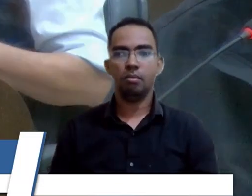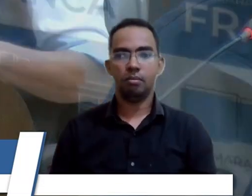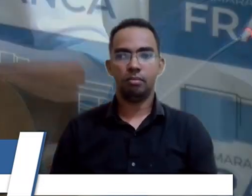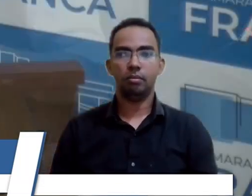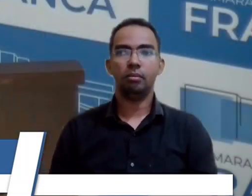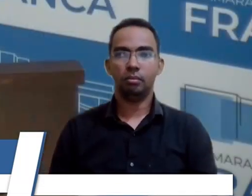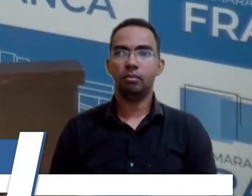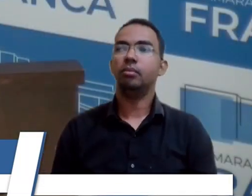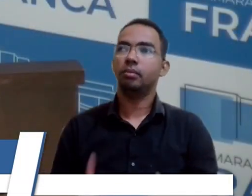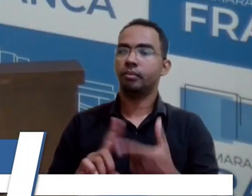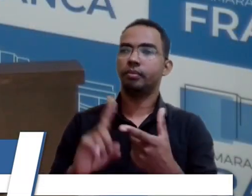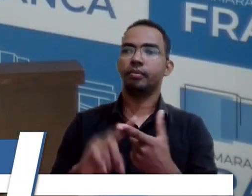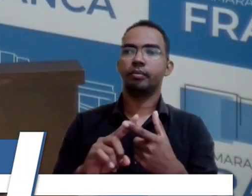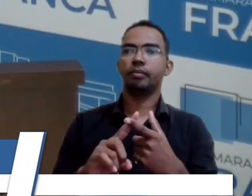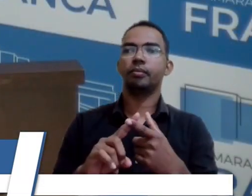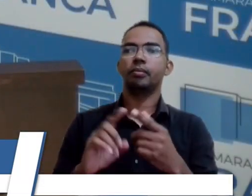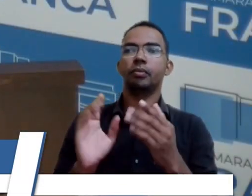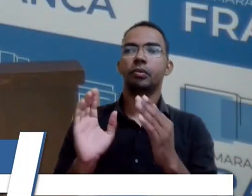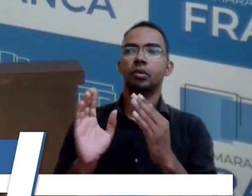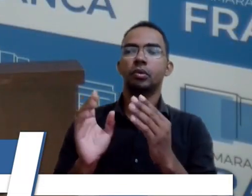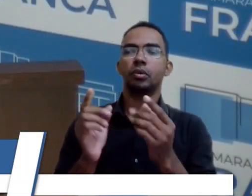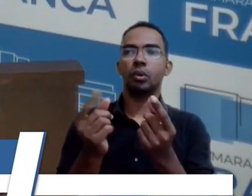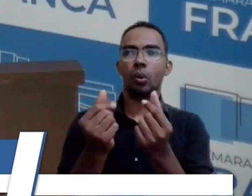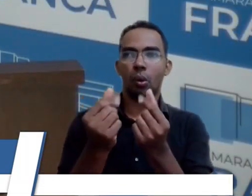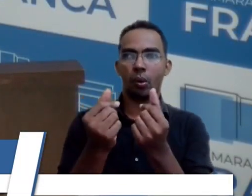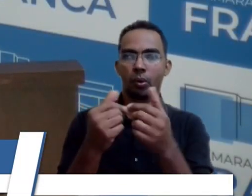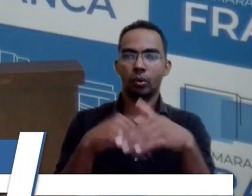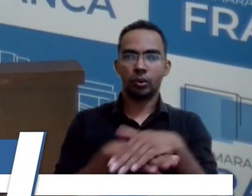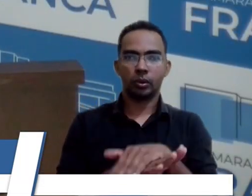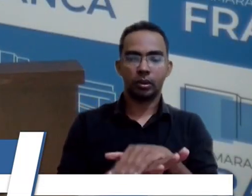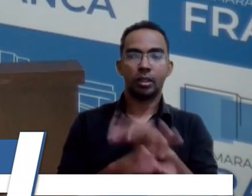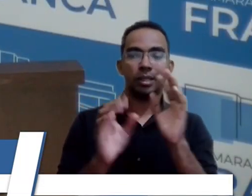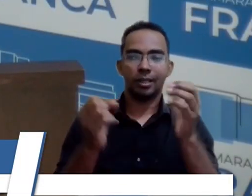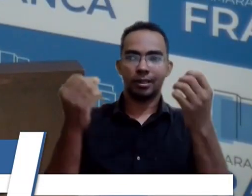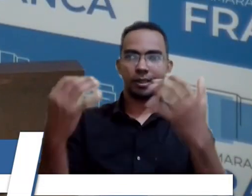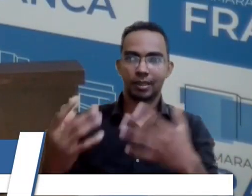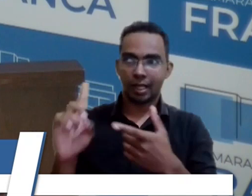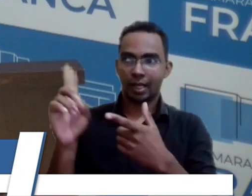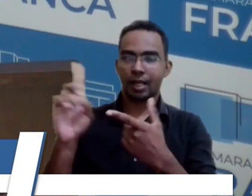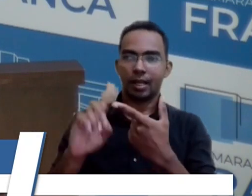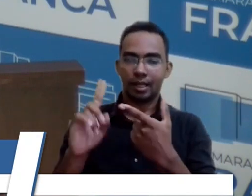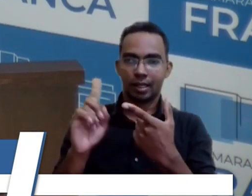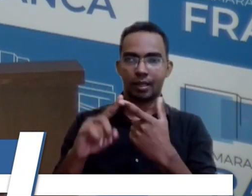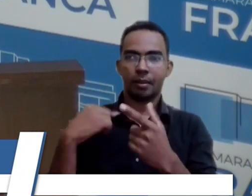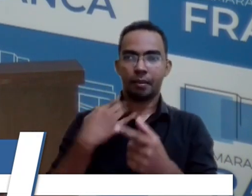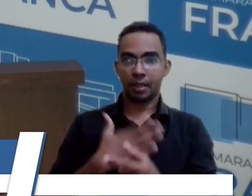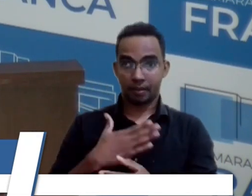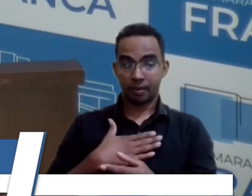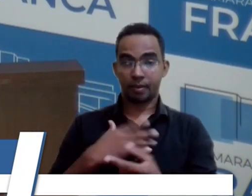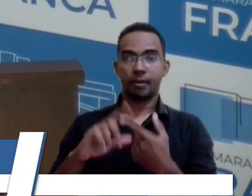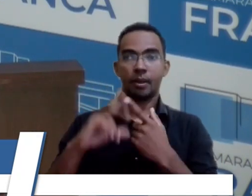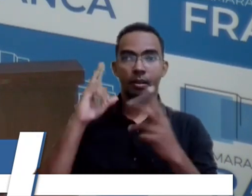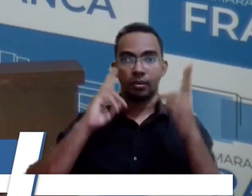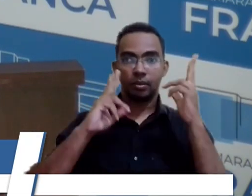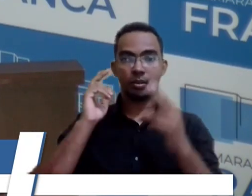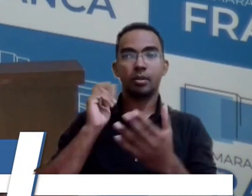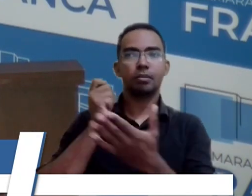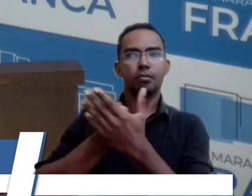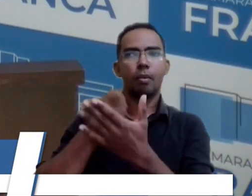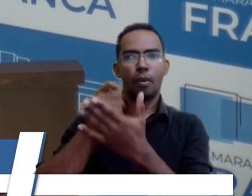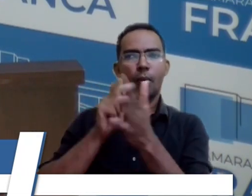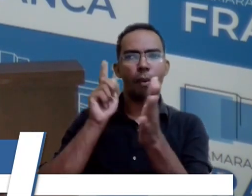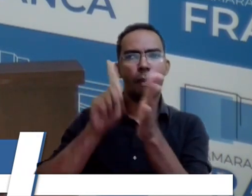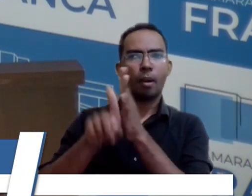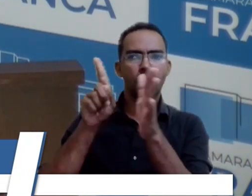o recurso em caixa, Gilson, o que nos foi falado lá também, para mim e para o Zezinho, que nós questionamos isso. O governo